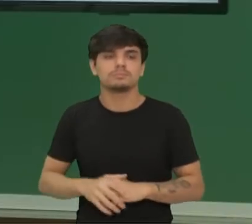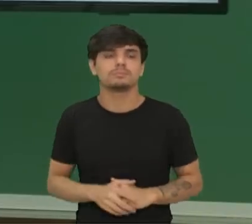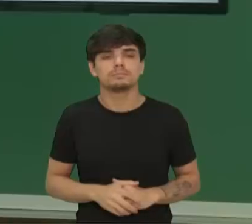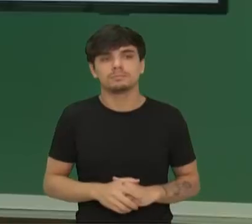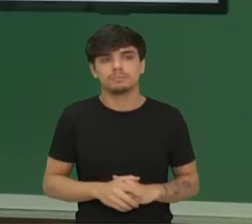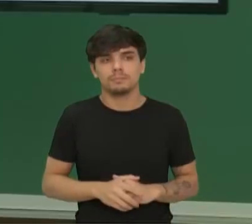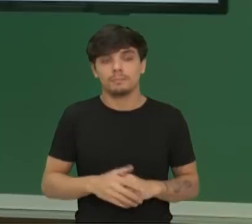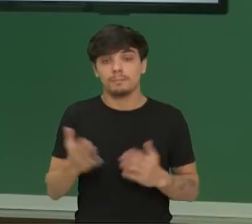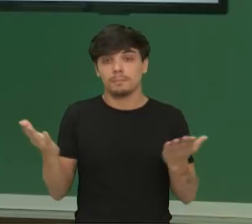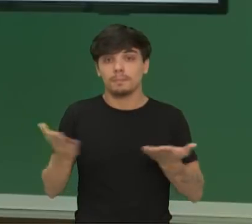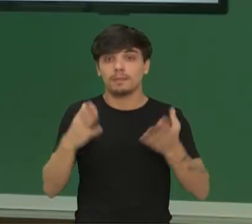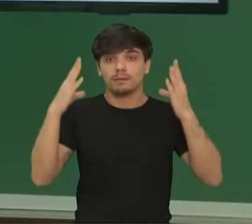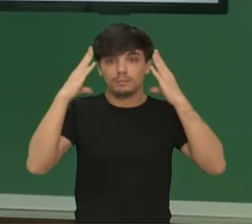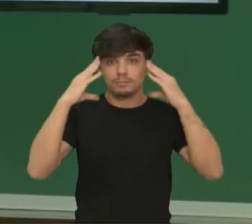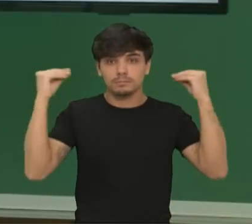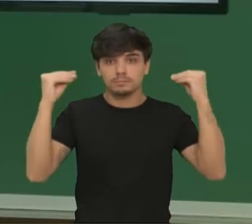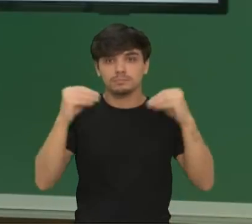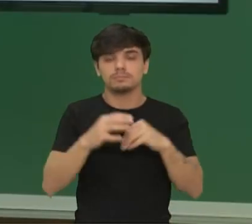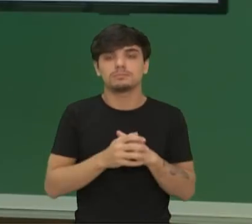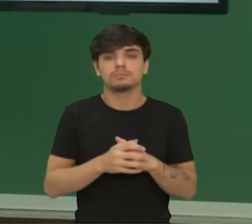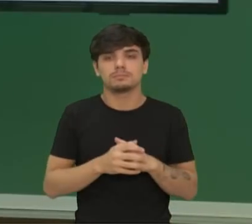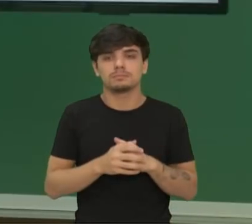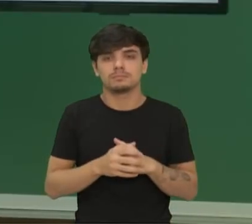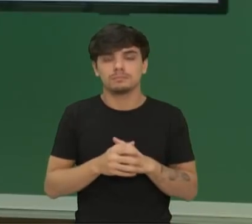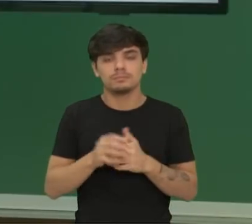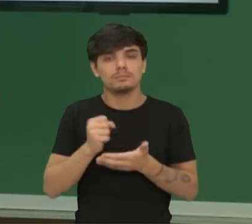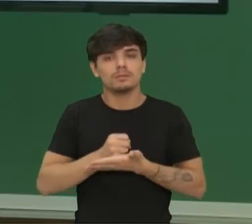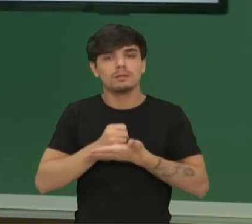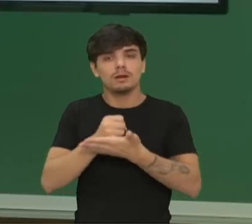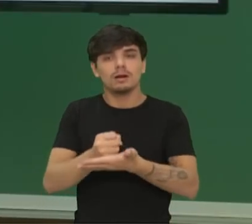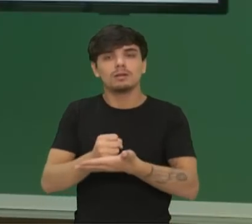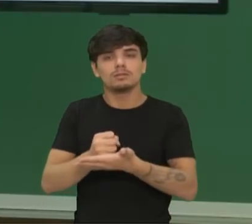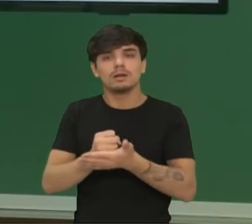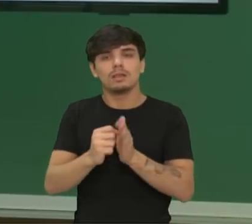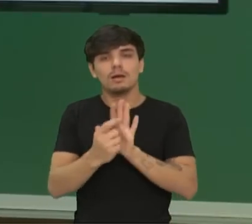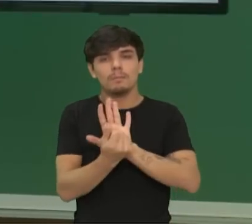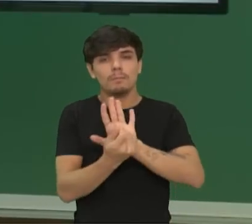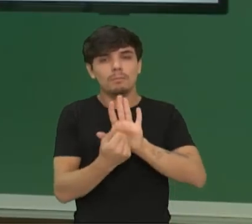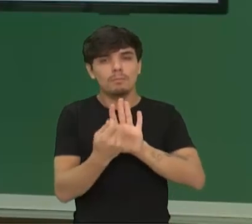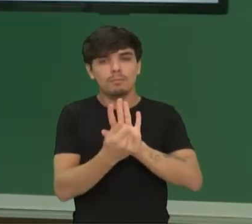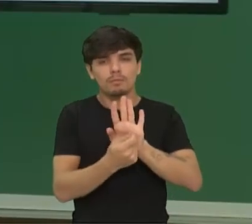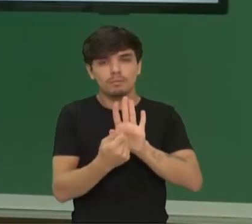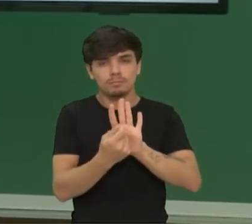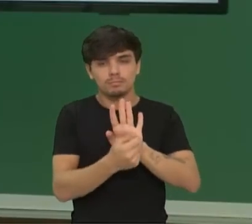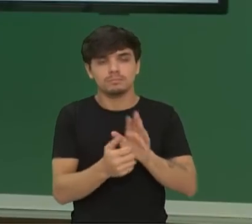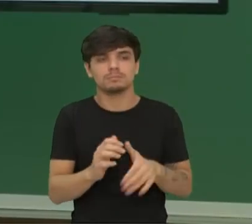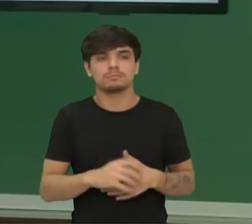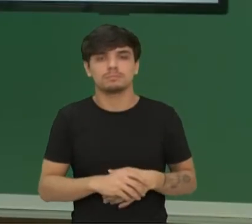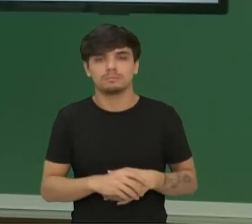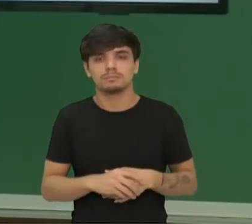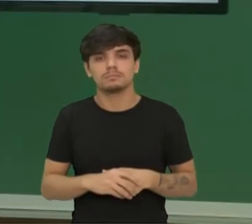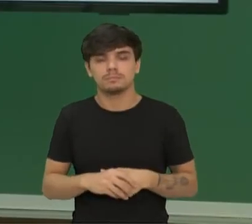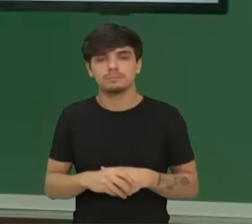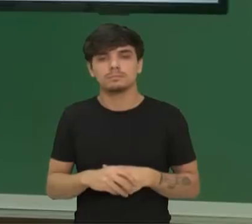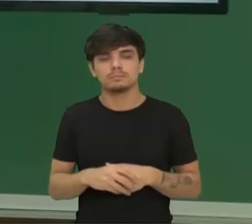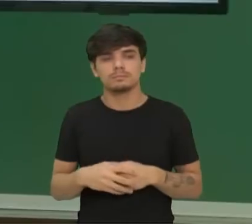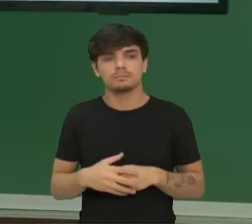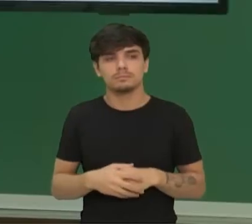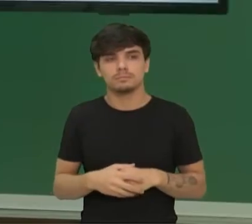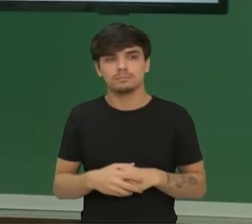Holanda, vamos lá. Com o apoio da burguesia, lembra a burguesia? Então, uma classe que se